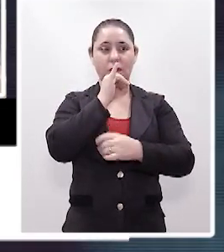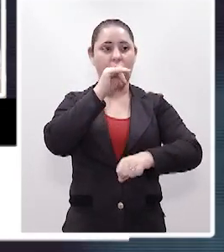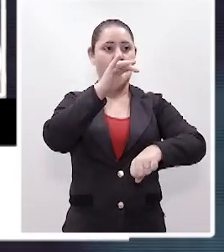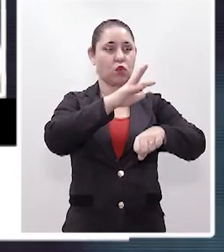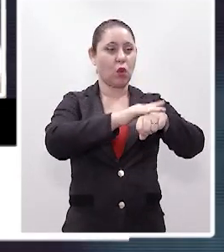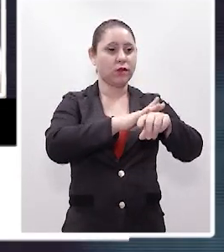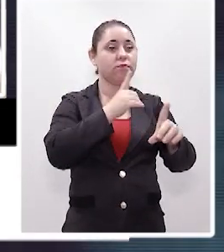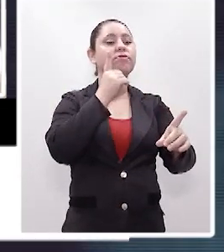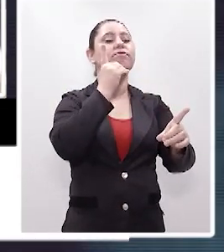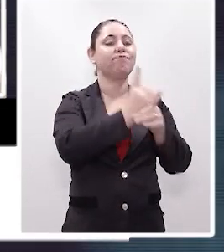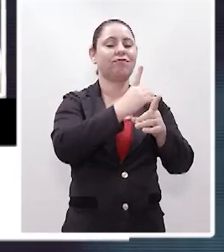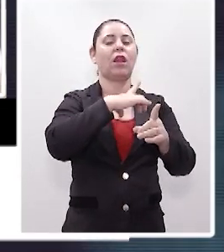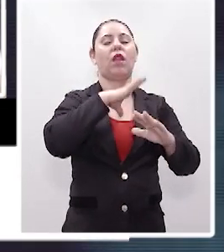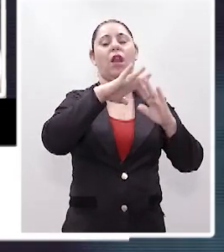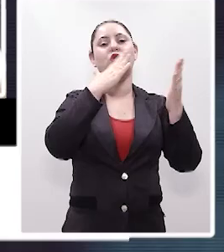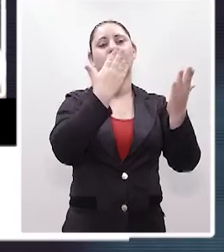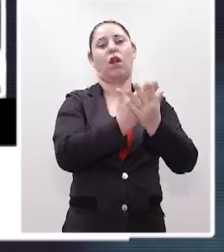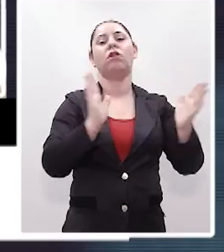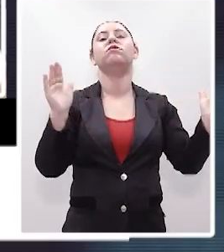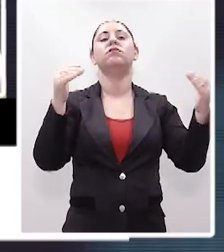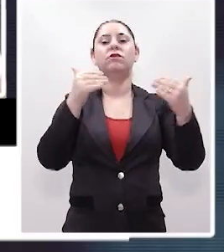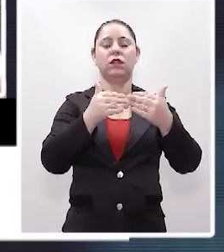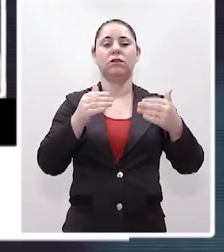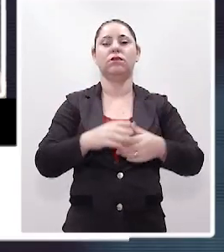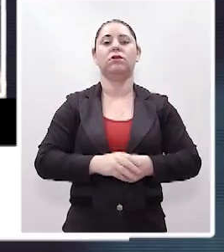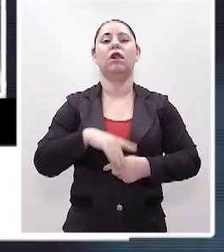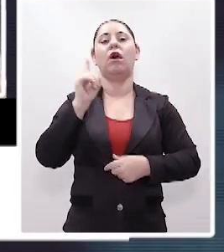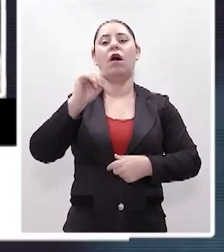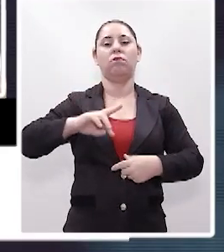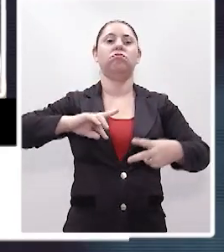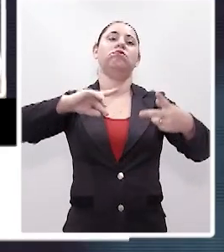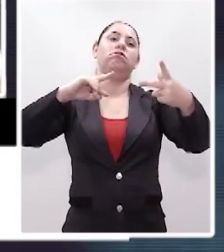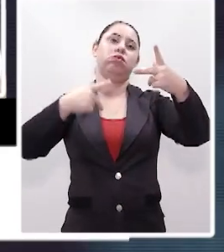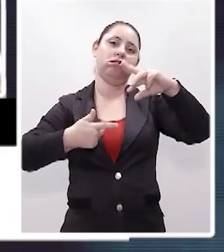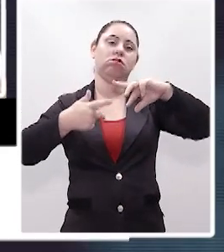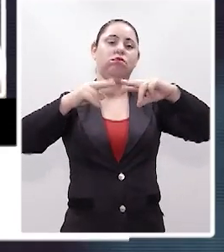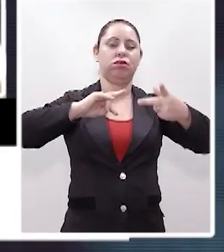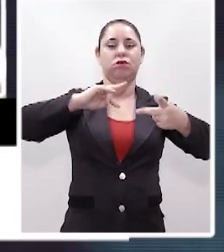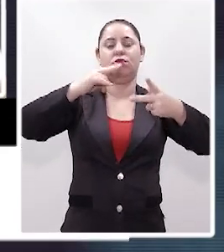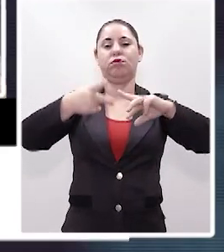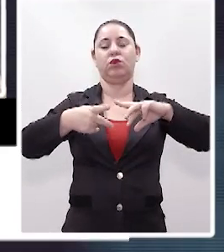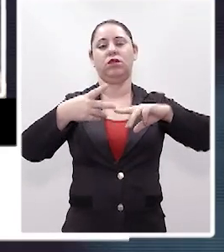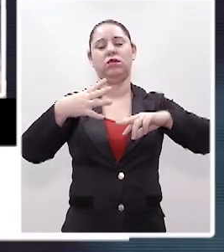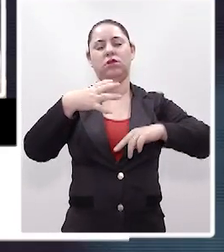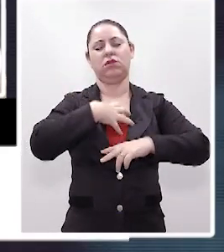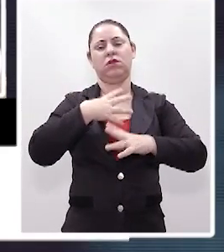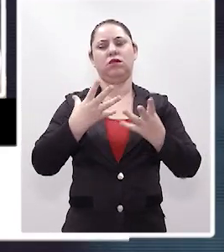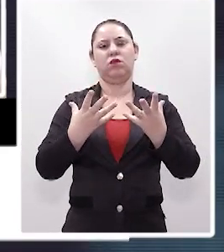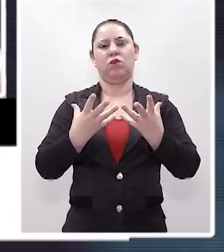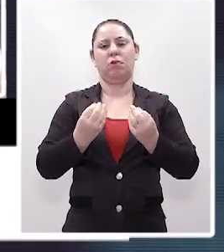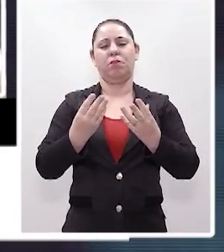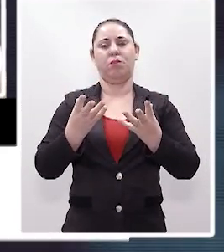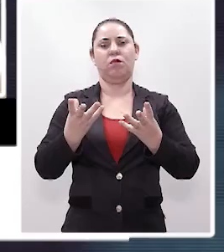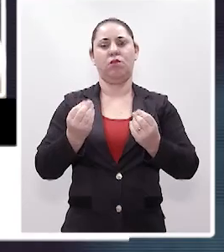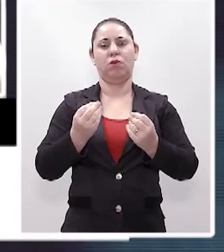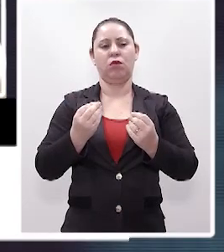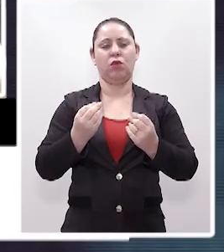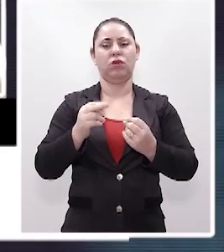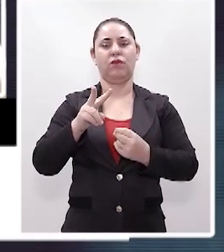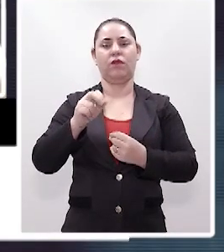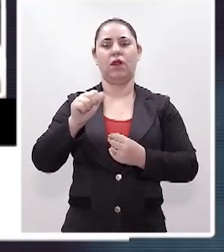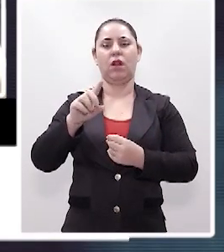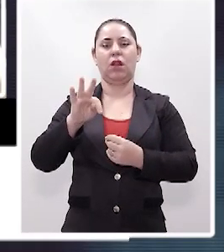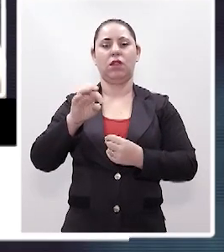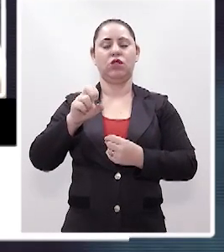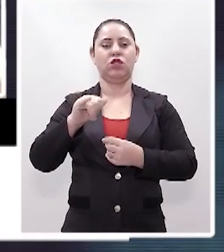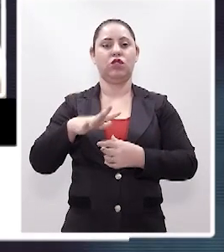caso confirmado na escola, fecha tudo. Então é aquele retrocesso, né? Eu sinto muito isso na